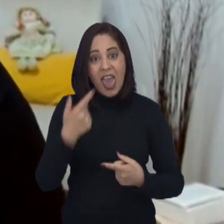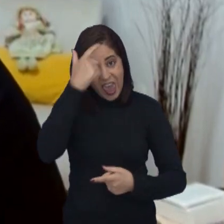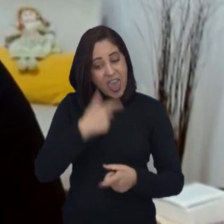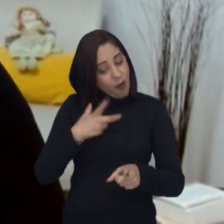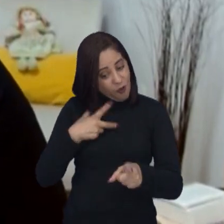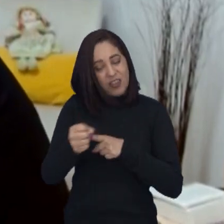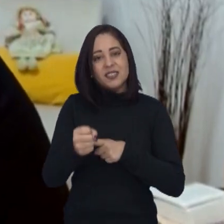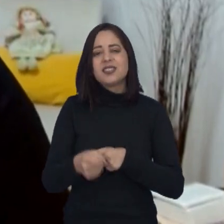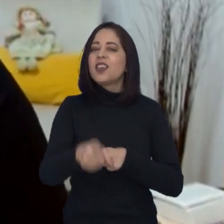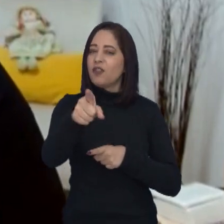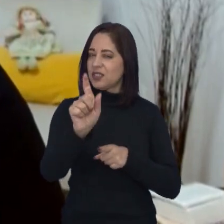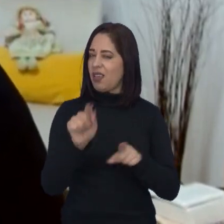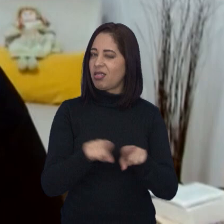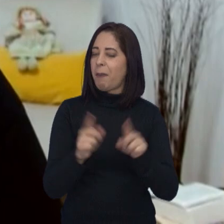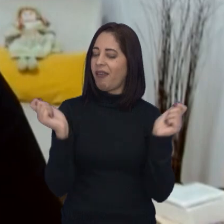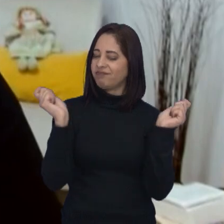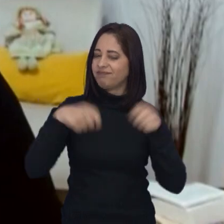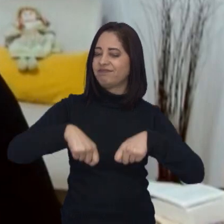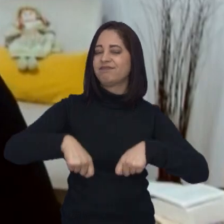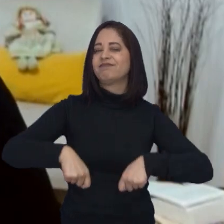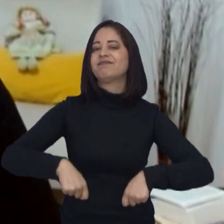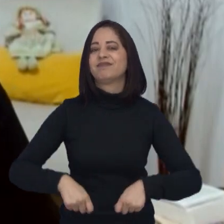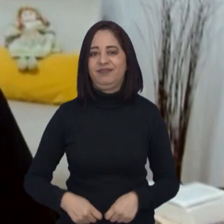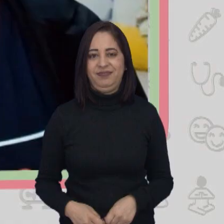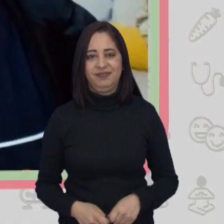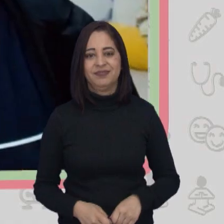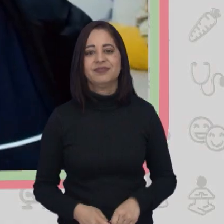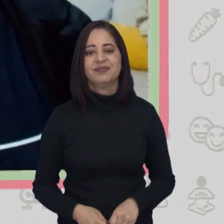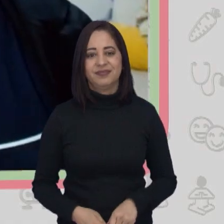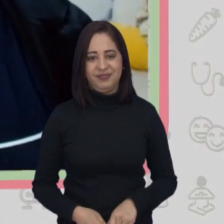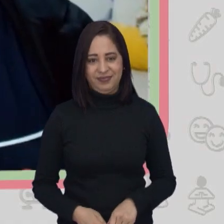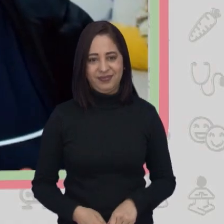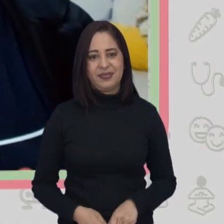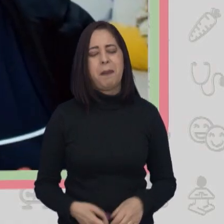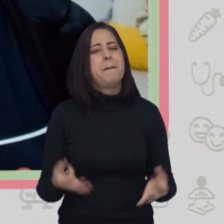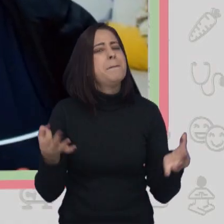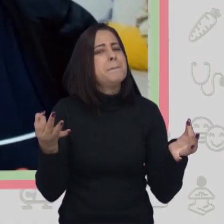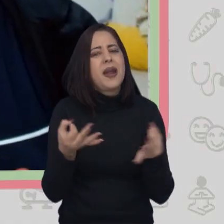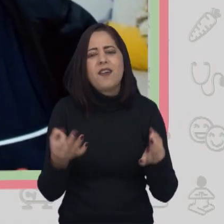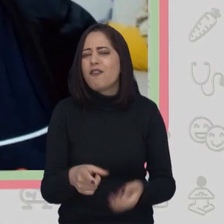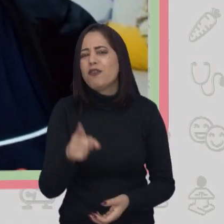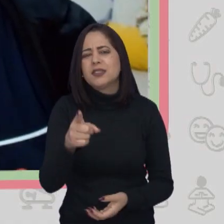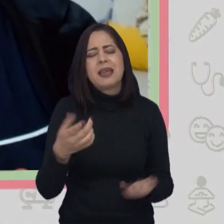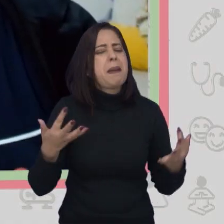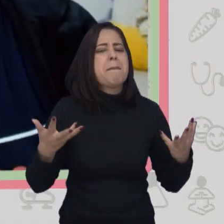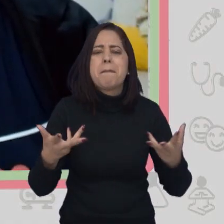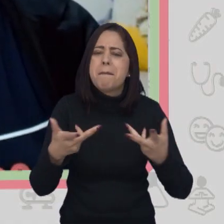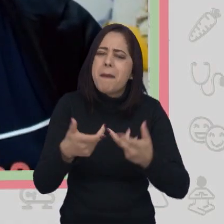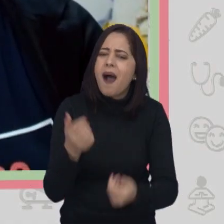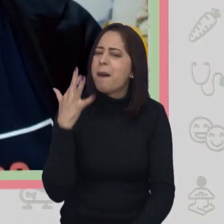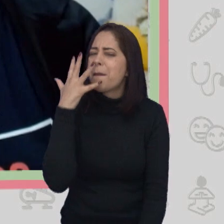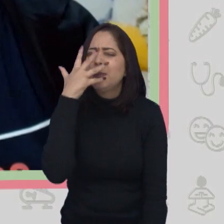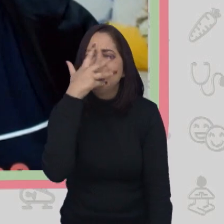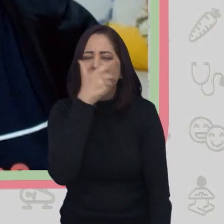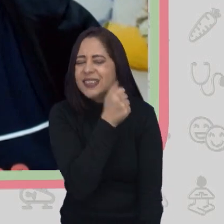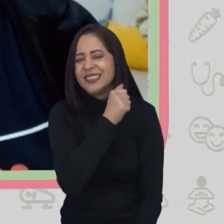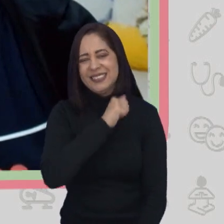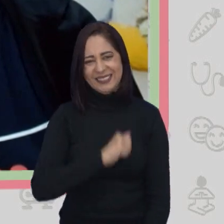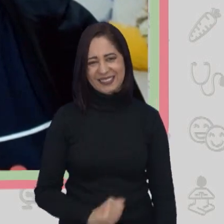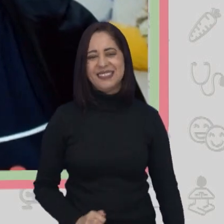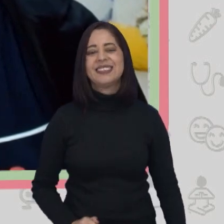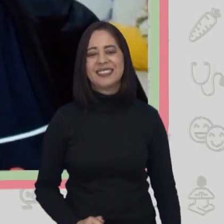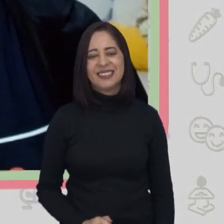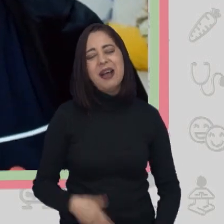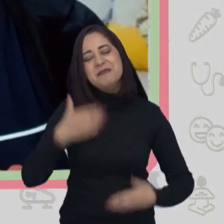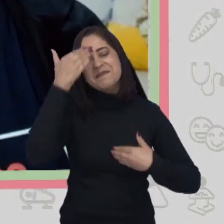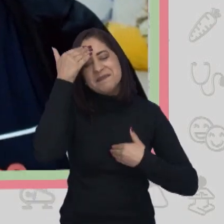venci, você também vai vencer. Ai, perfeito! Você é uma vitilinda e você é linda, maravilhosa.